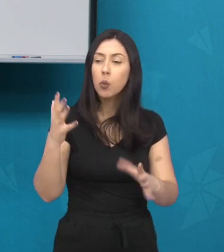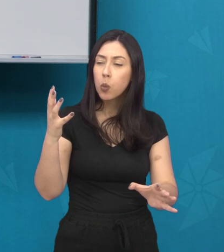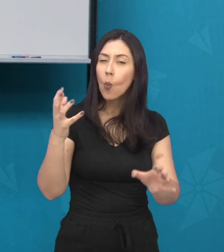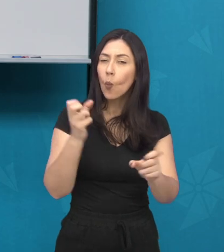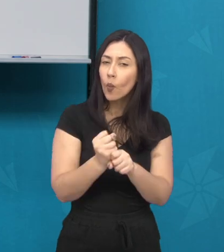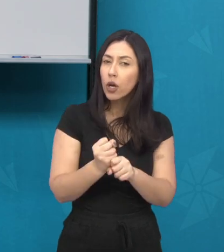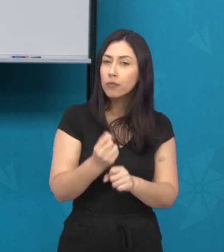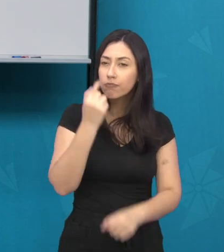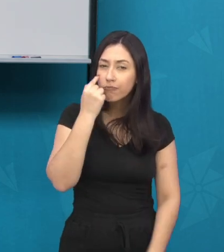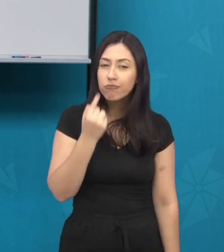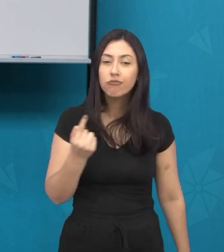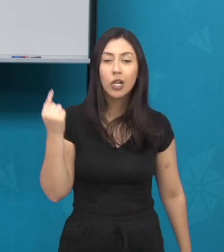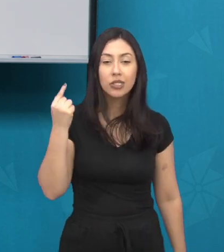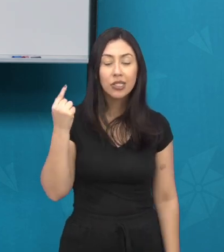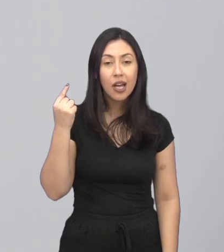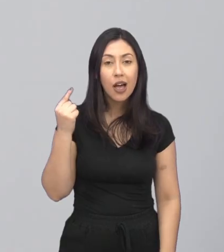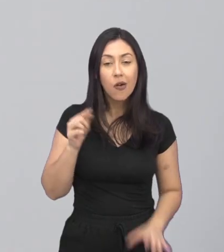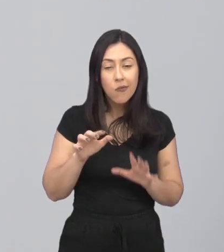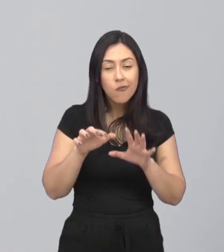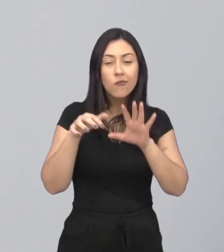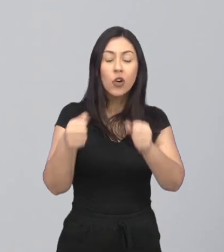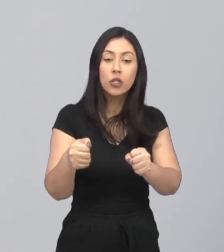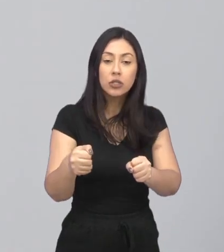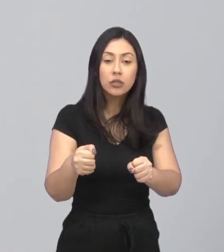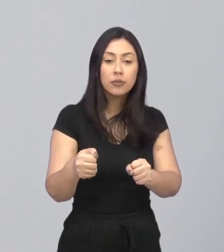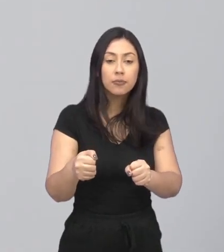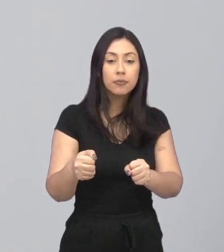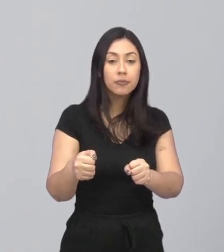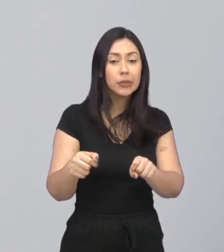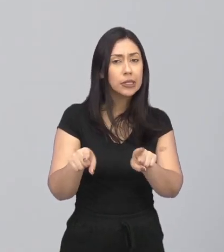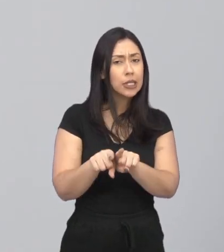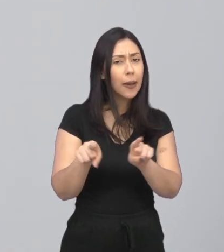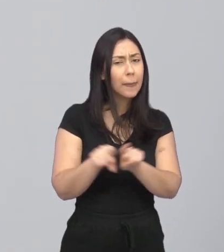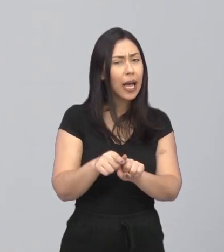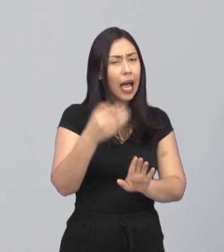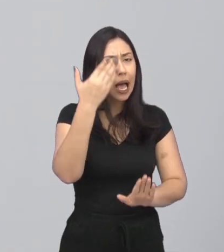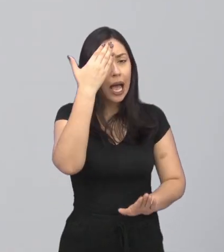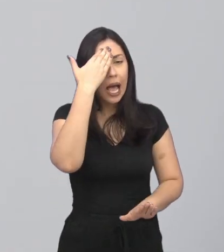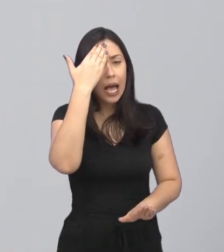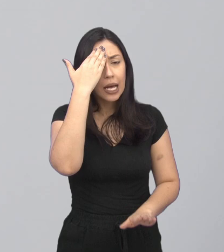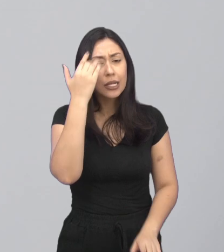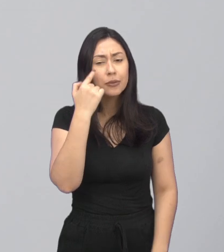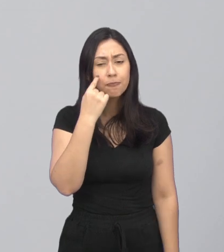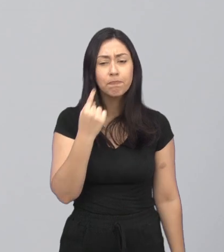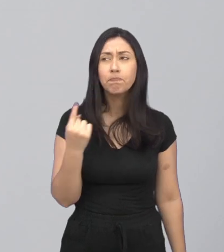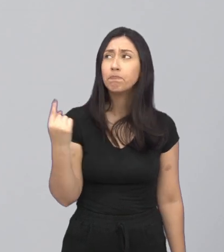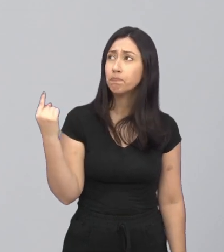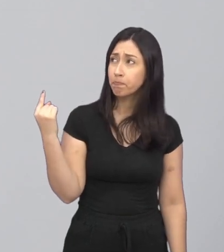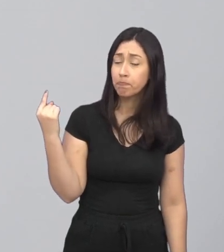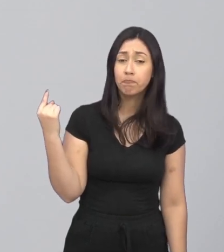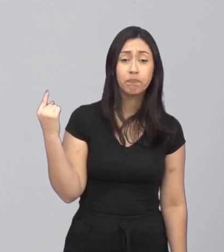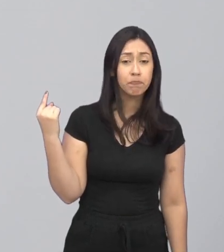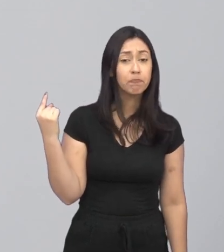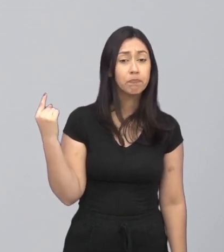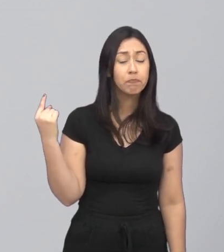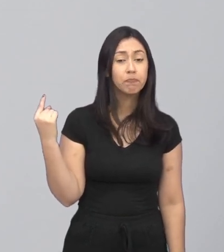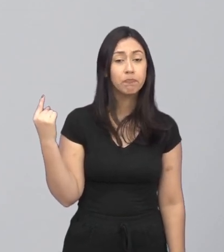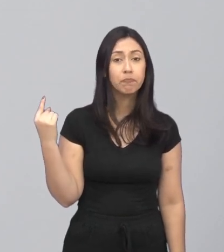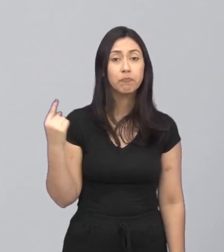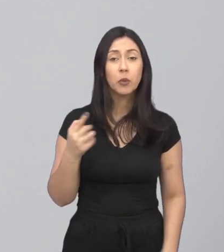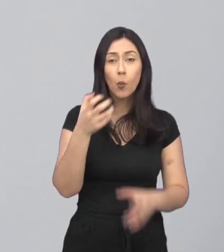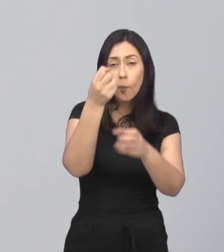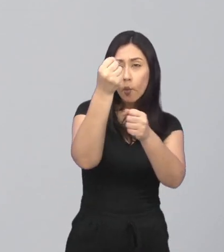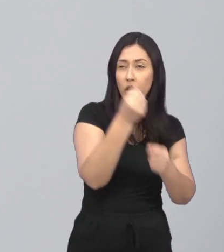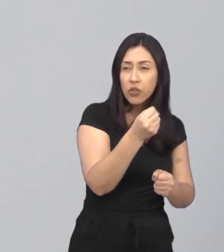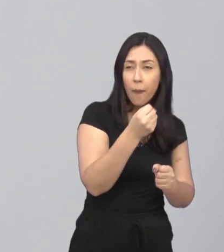resultante mas eu sei que força resultante é massa vezes aceleração Princípio Fundamental lá da dinâmica então tração